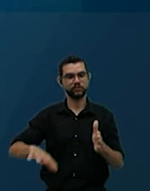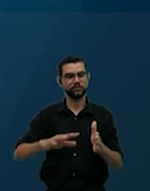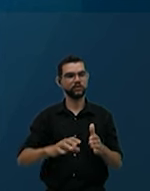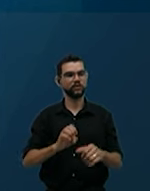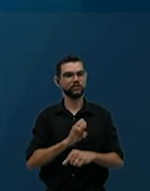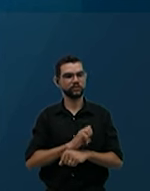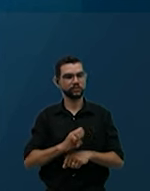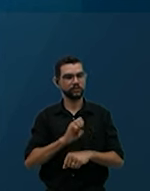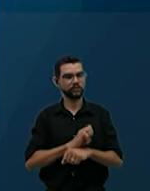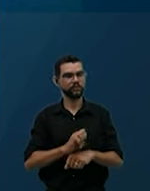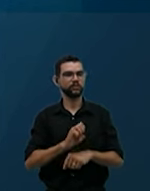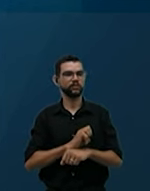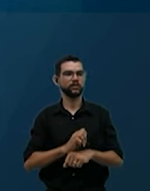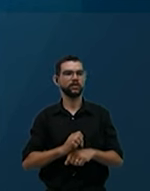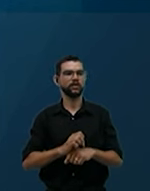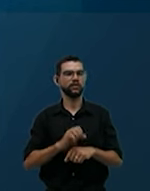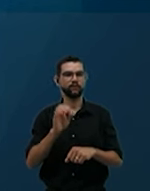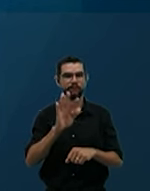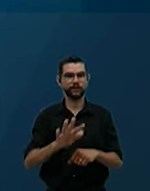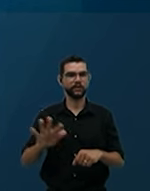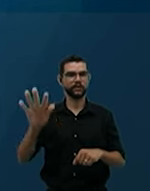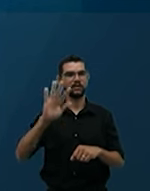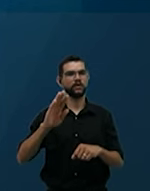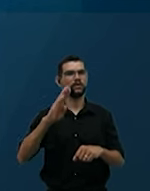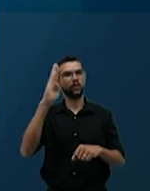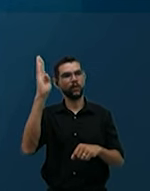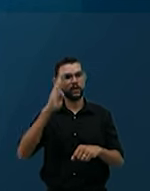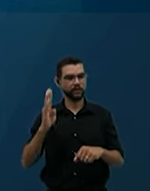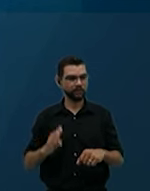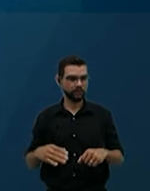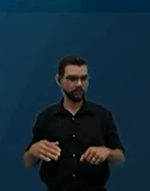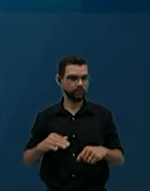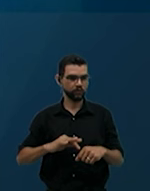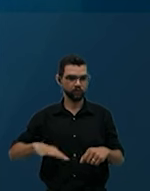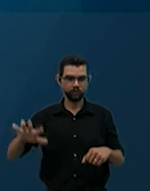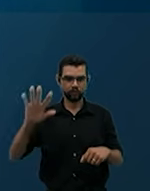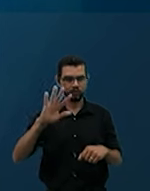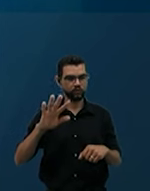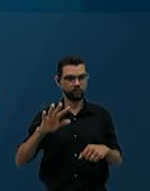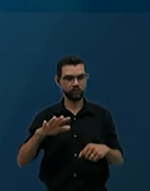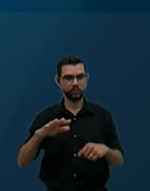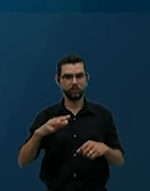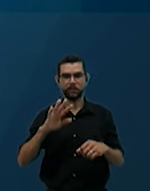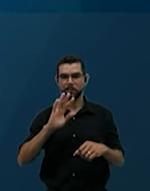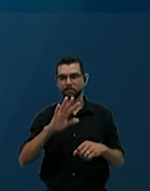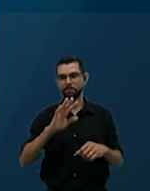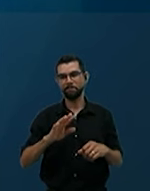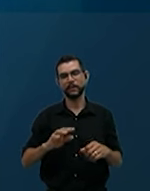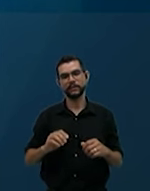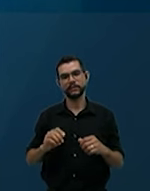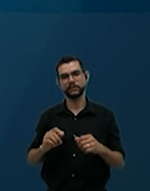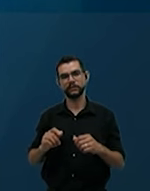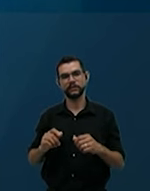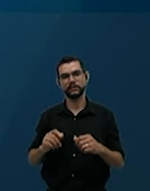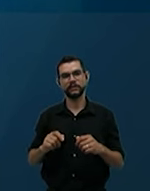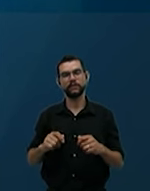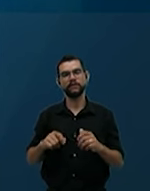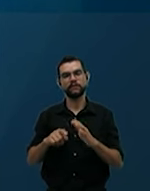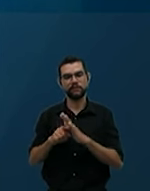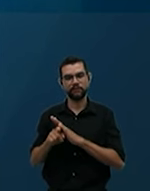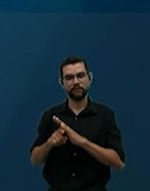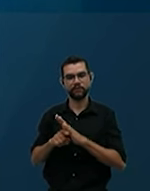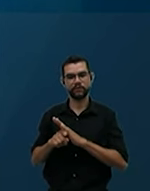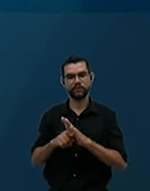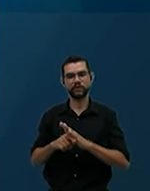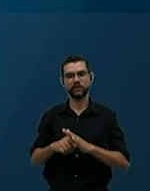mesmo nacional. E é de acordo com essa base territorial que se verificará os limites subjetivos e